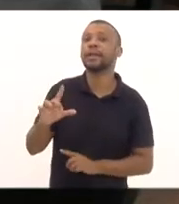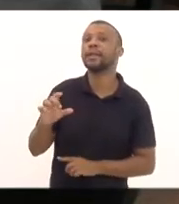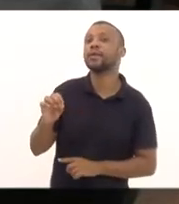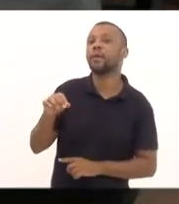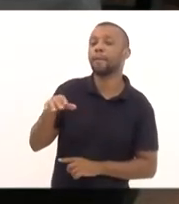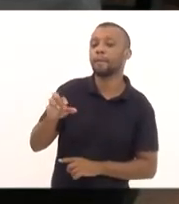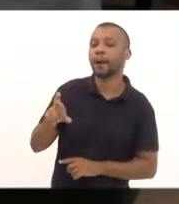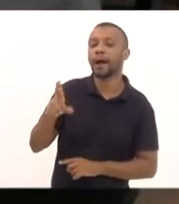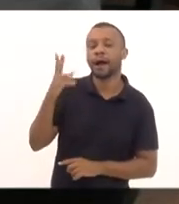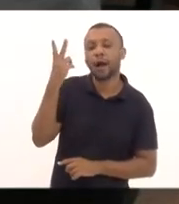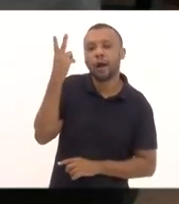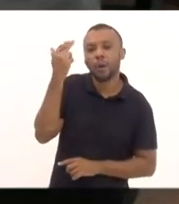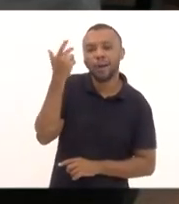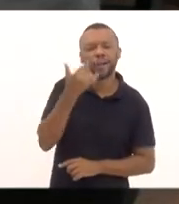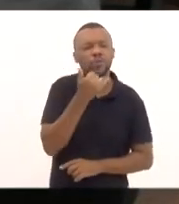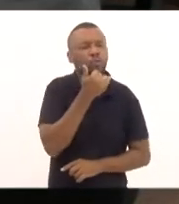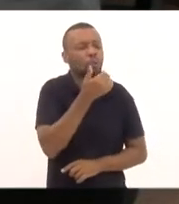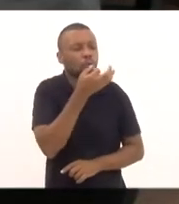inicialmente a